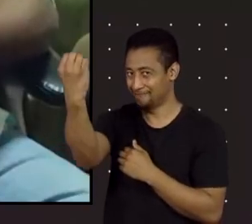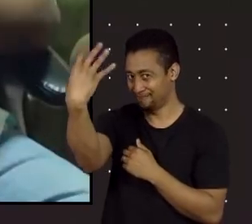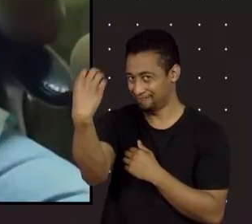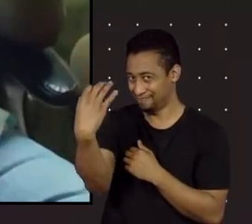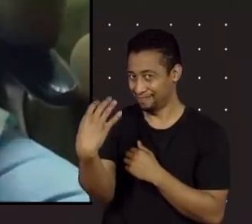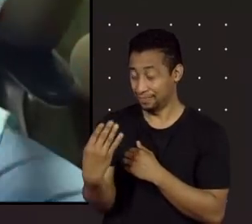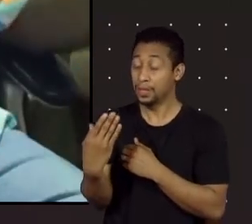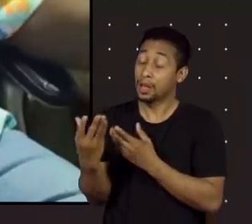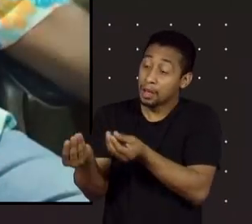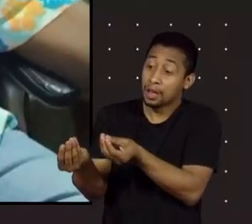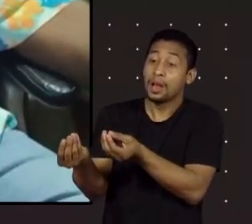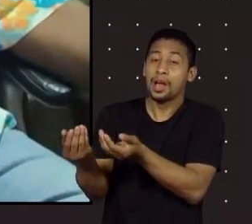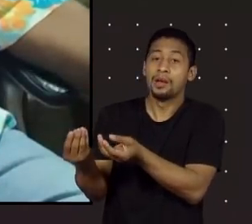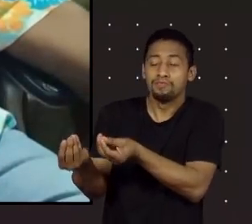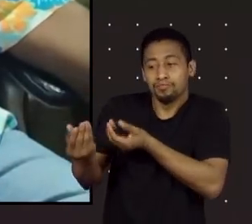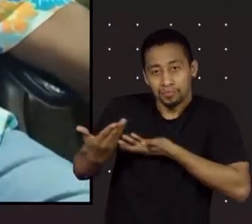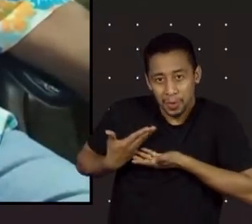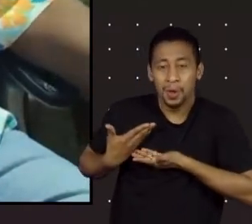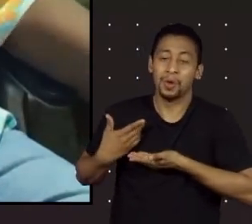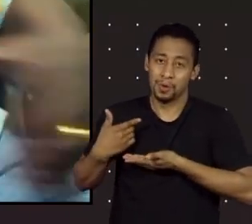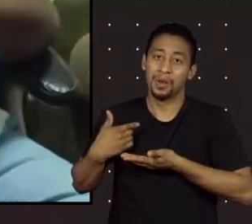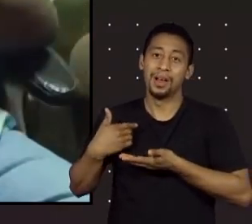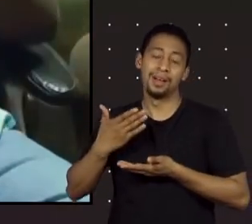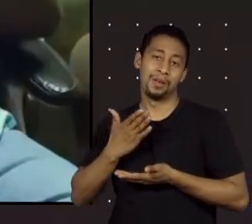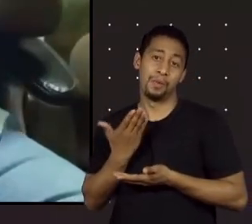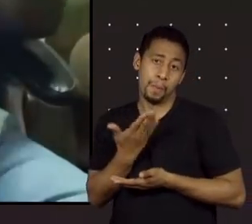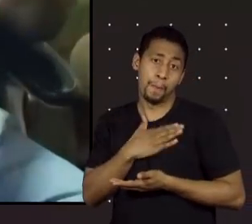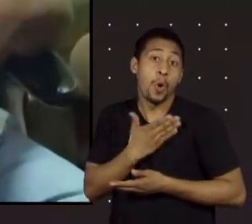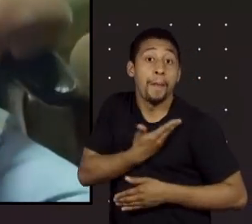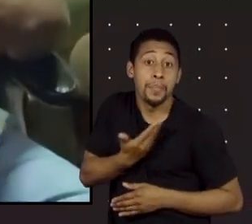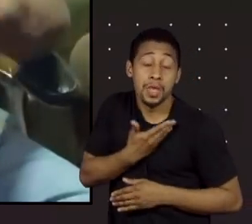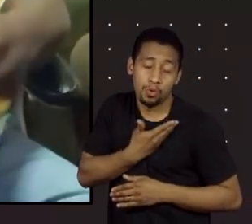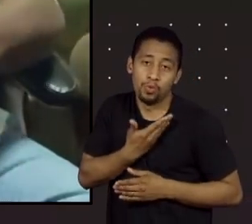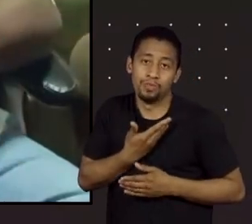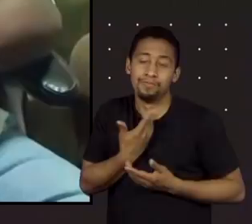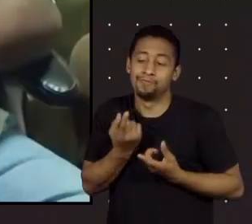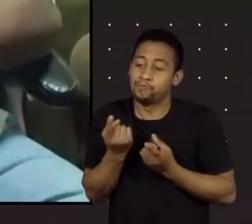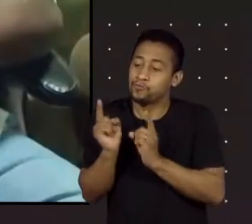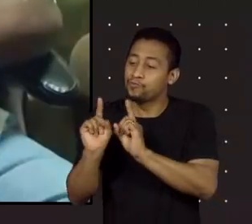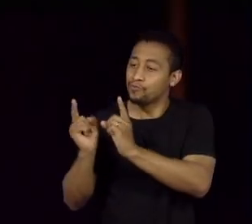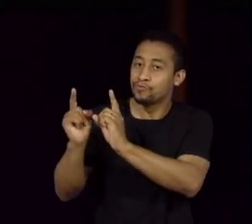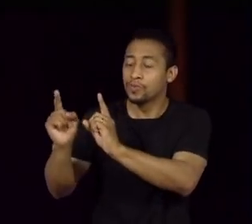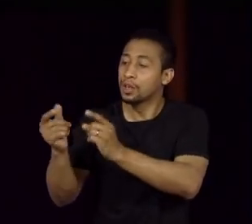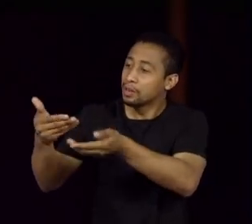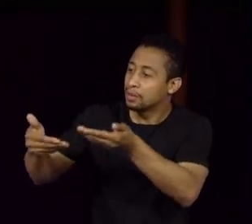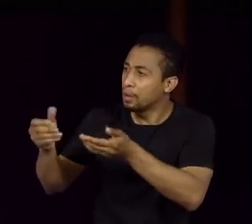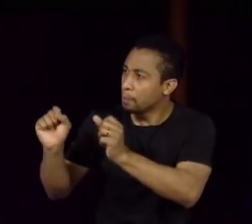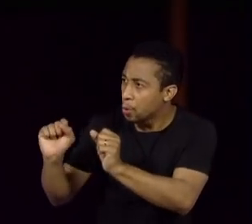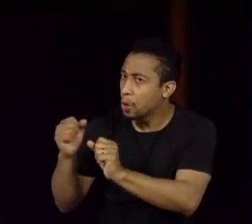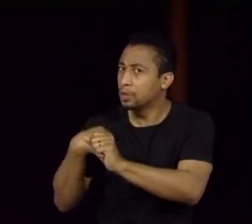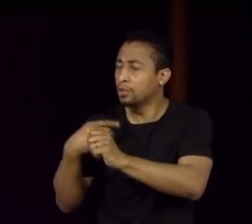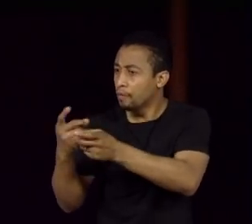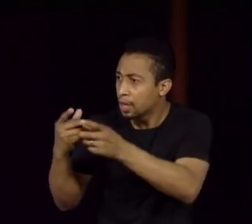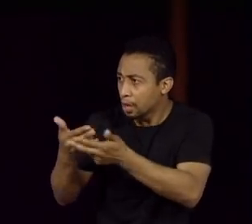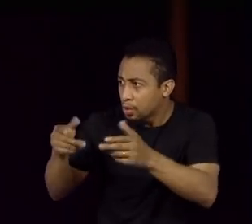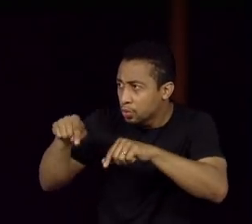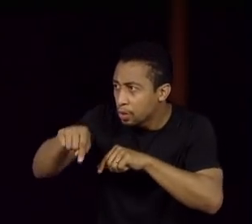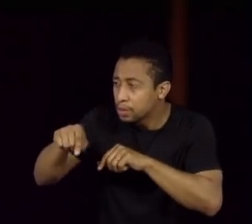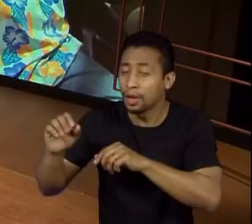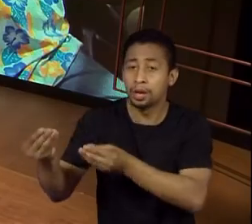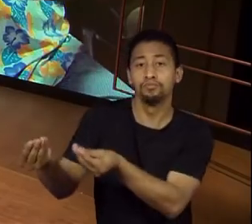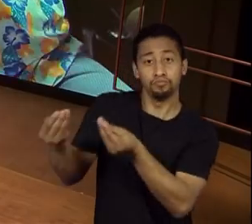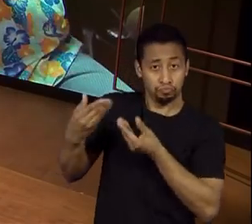amigos e aí me levou lá nesse cara, aí amendoim, já comecei a vender amendoim, figurino, bala